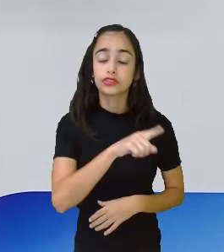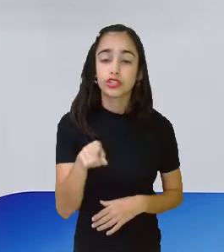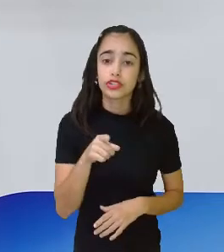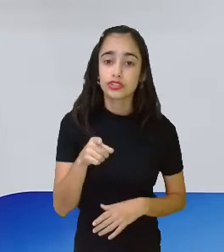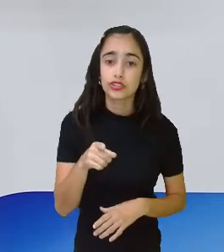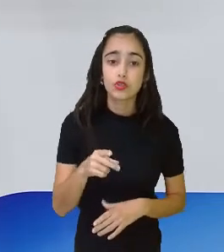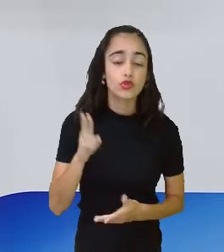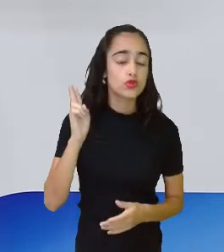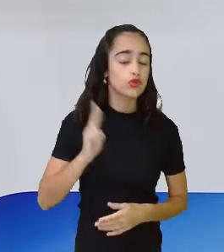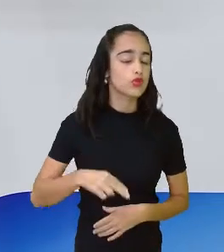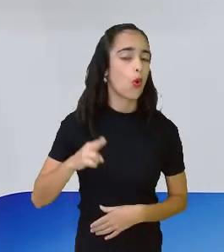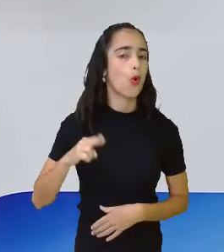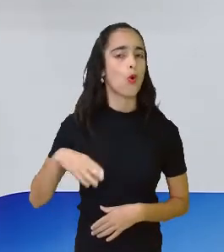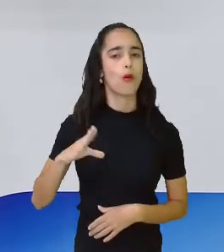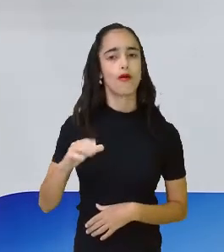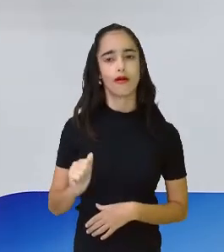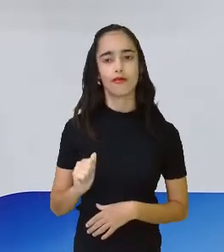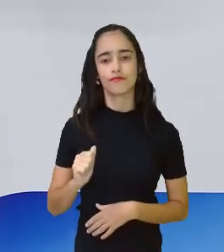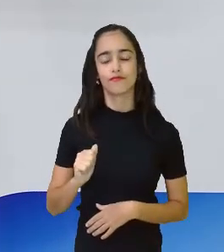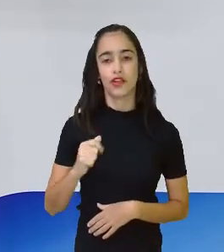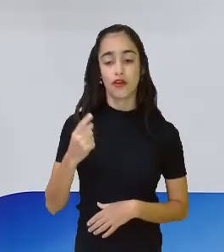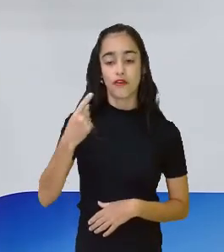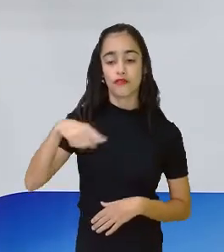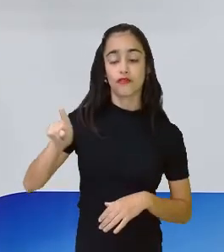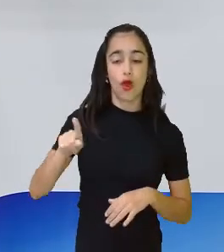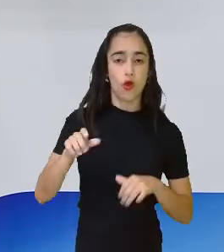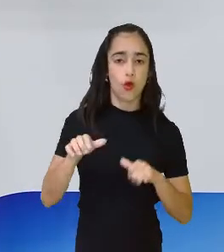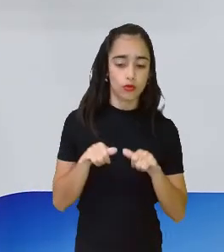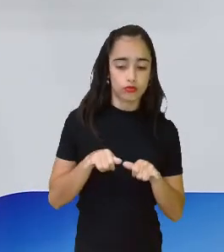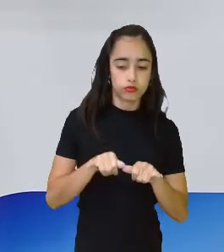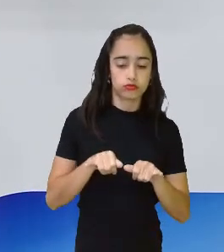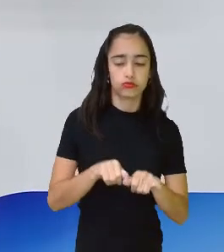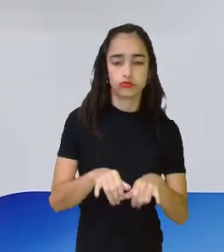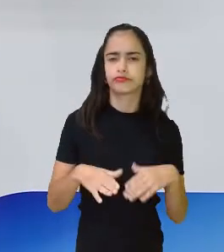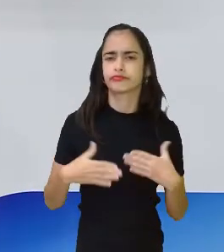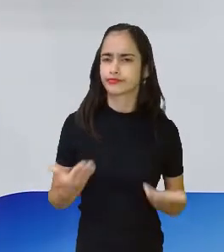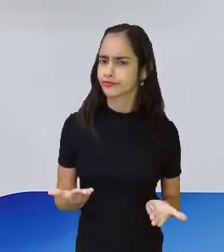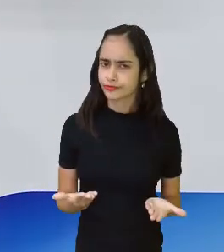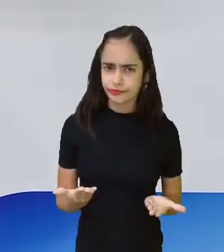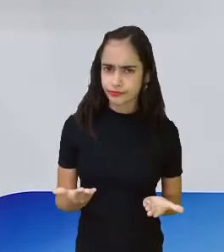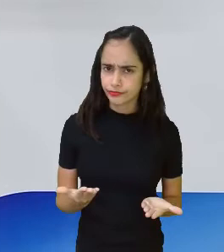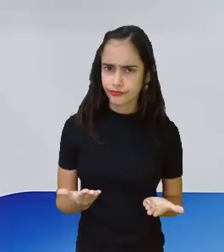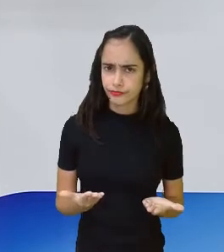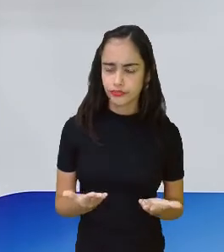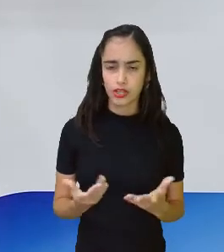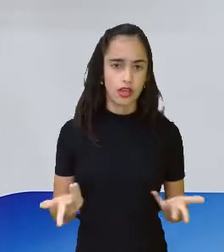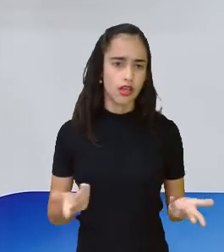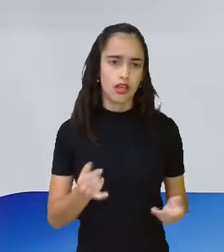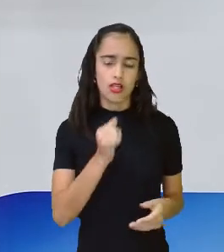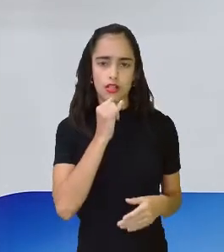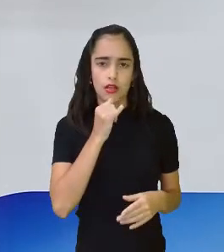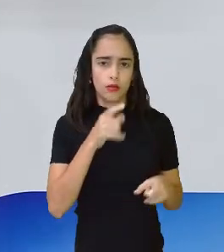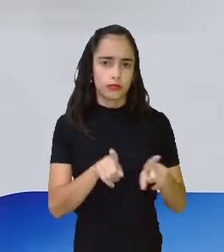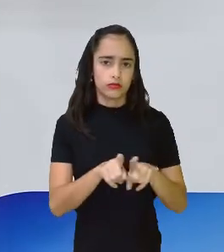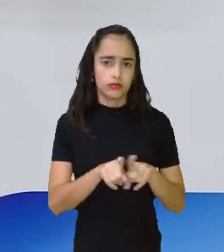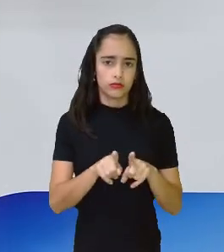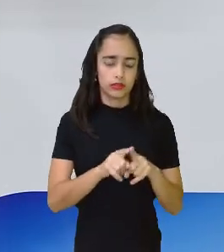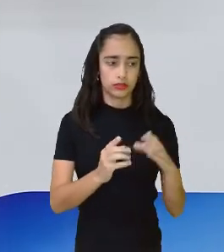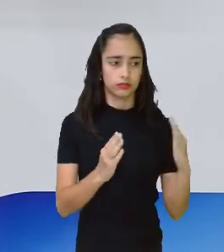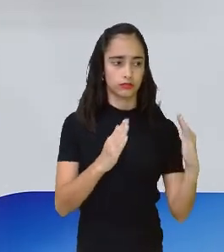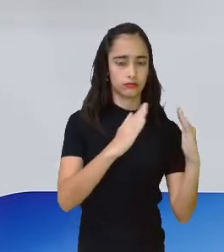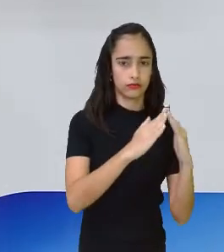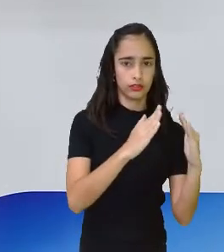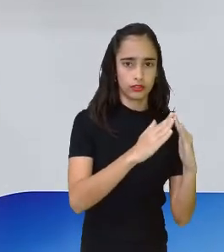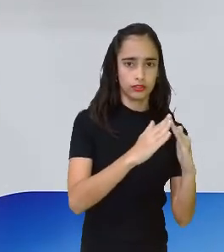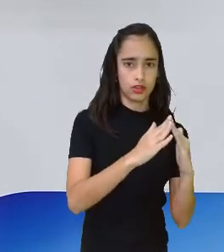a um supermercado, a uma mercearia, a uma barraca? Nem